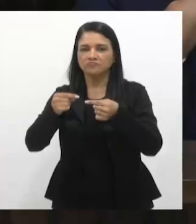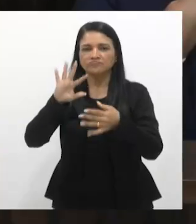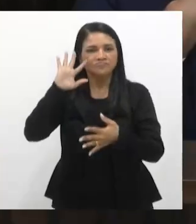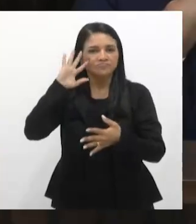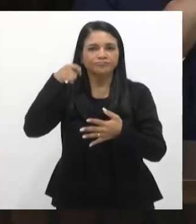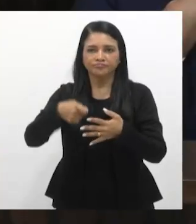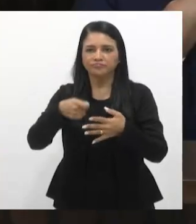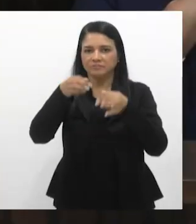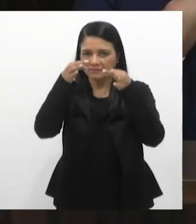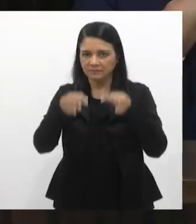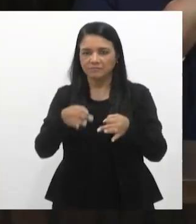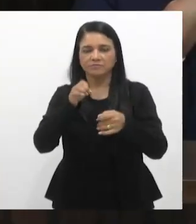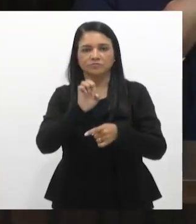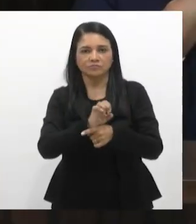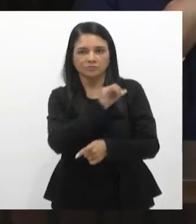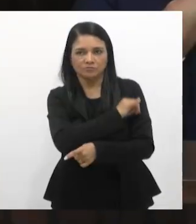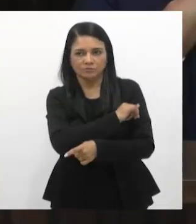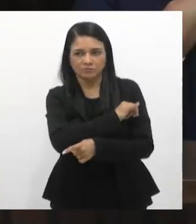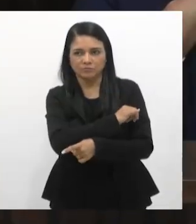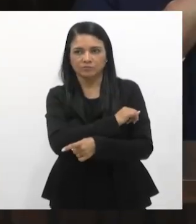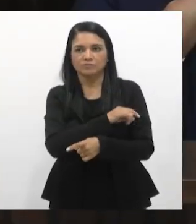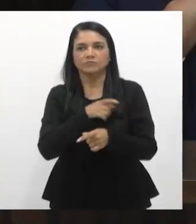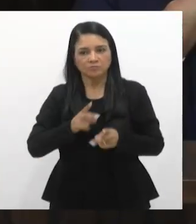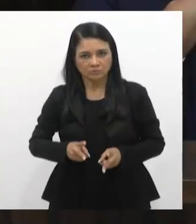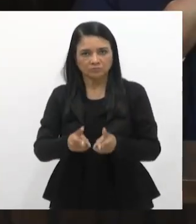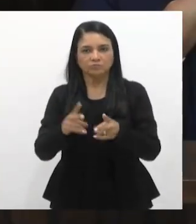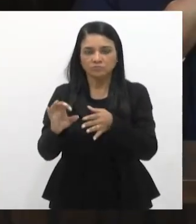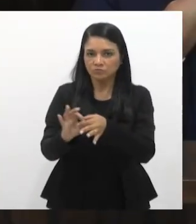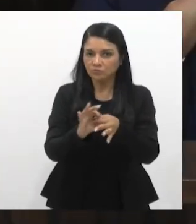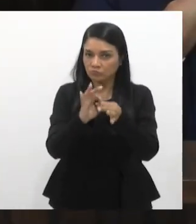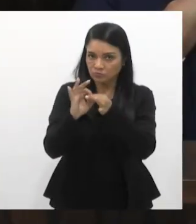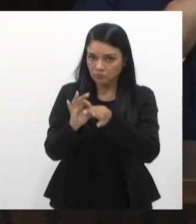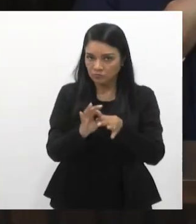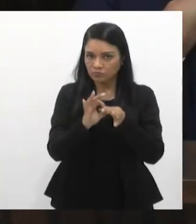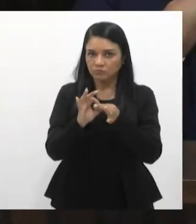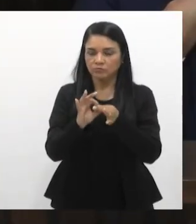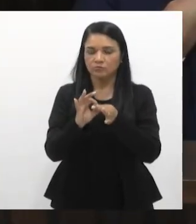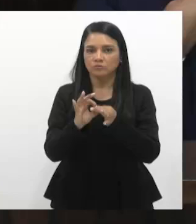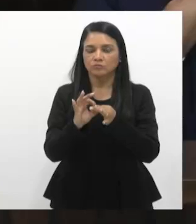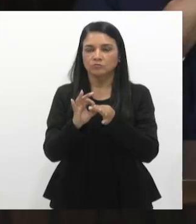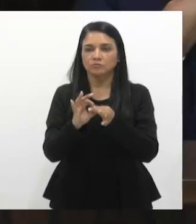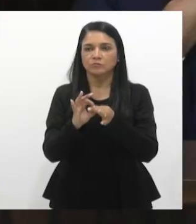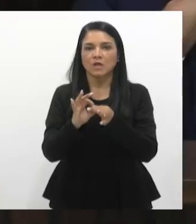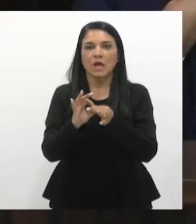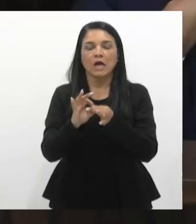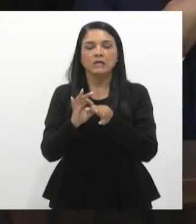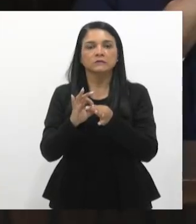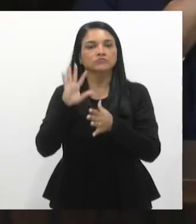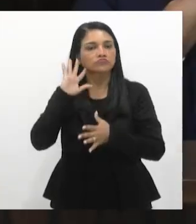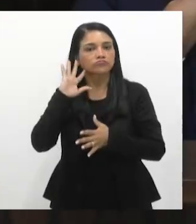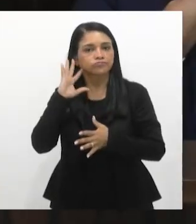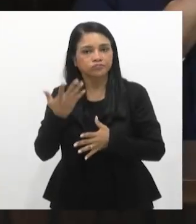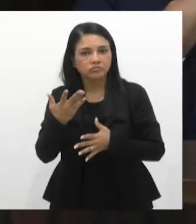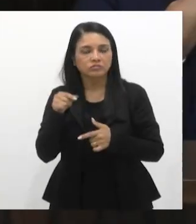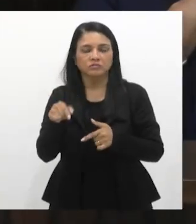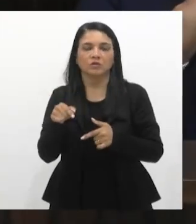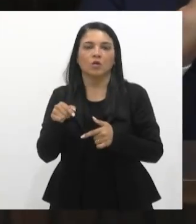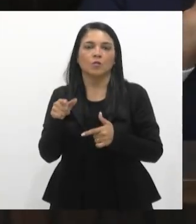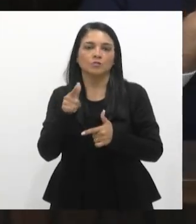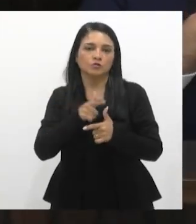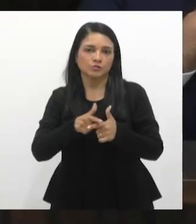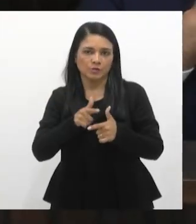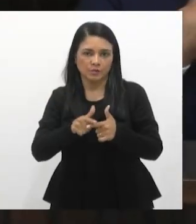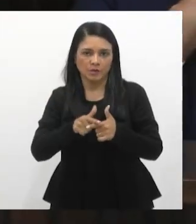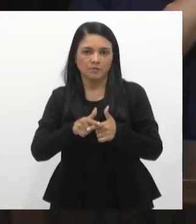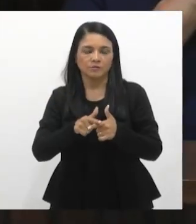Janeiro. E devemos nos manter unidos daqui até que tenha uma solução para esse imbróglio junto ao